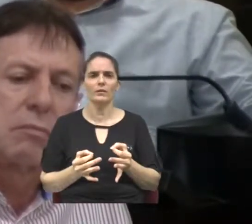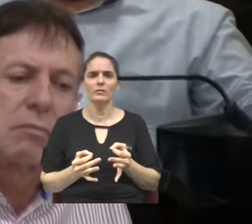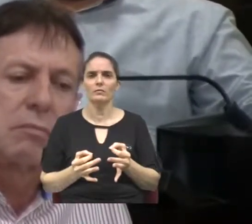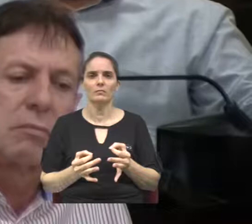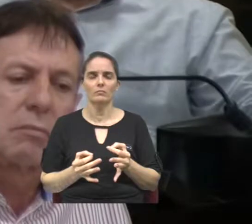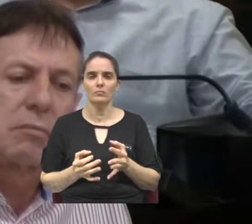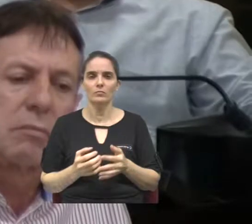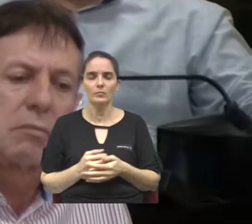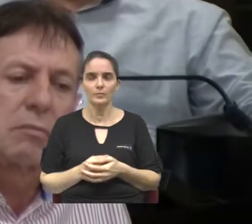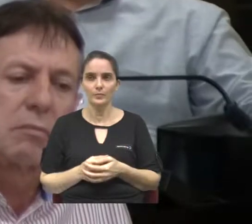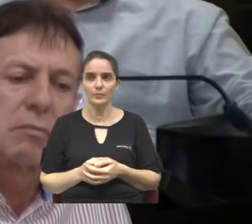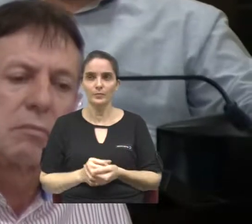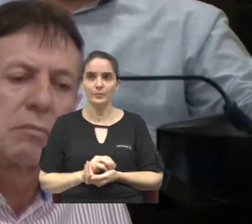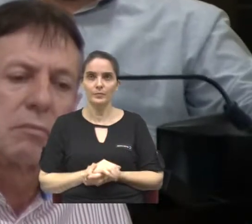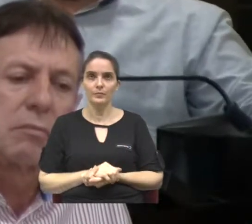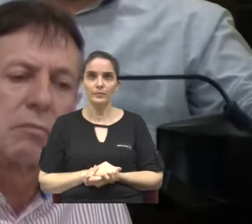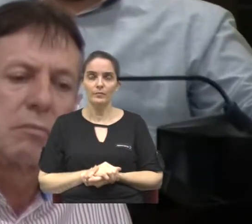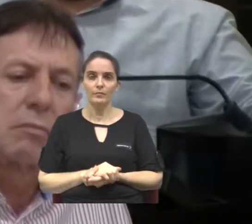quero